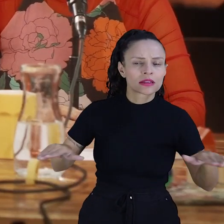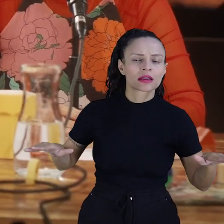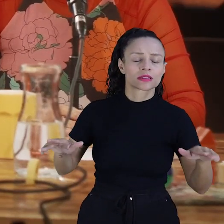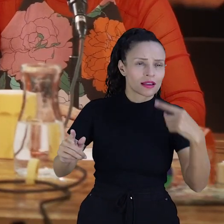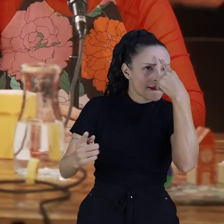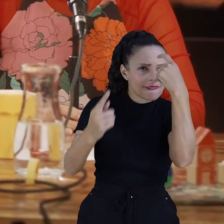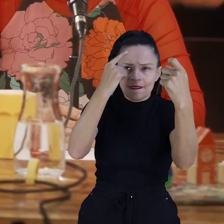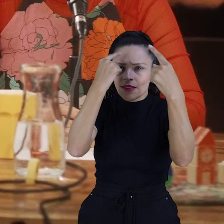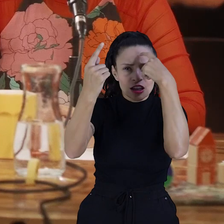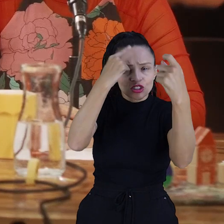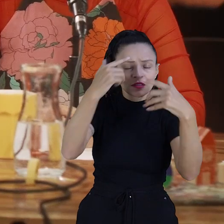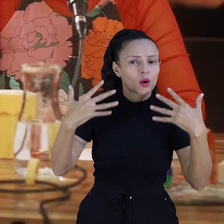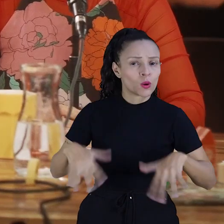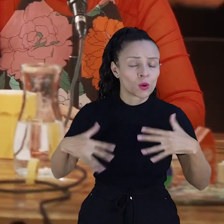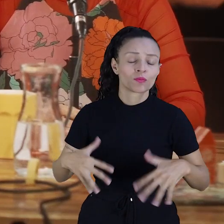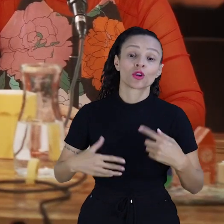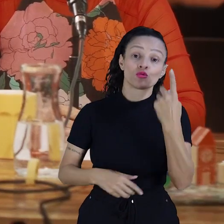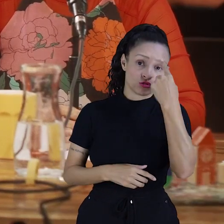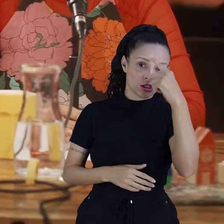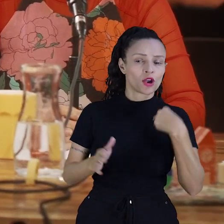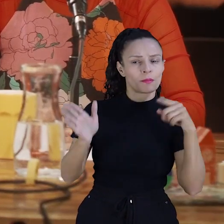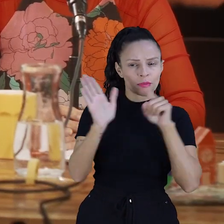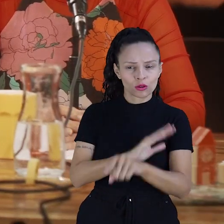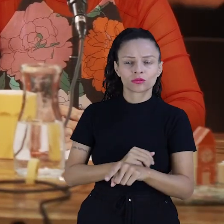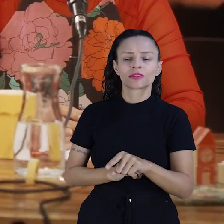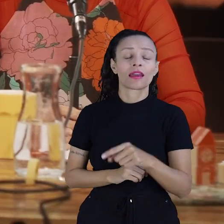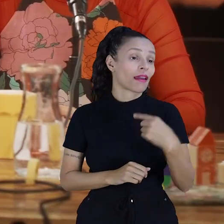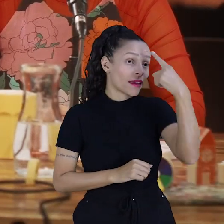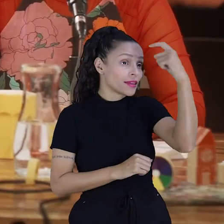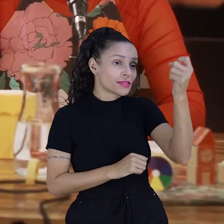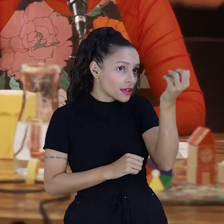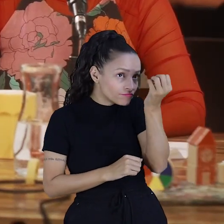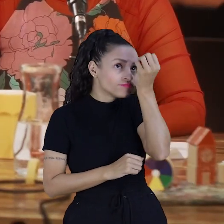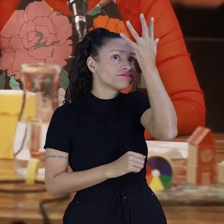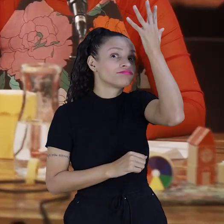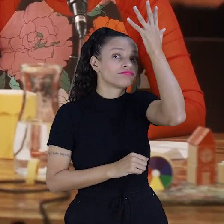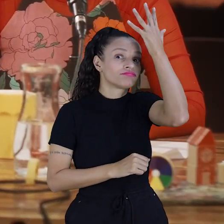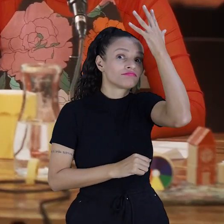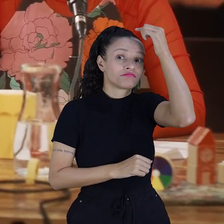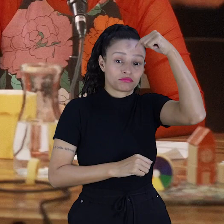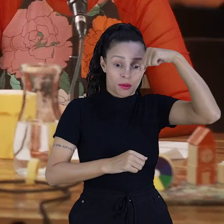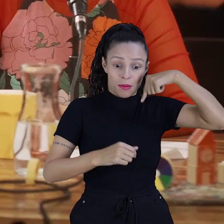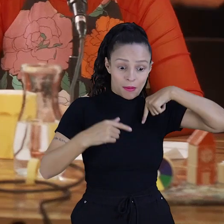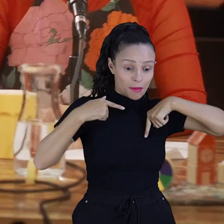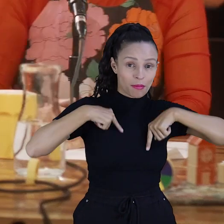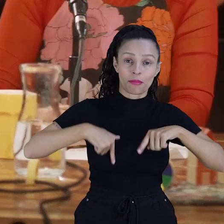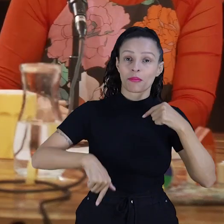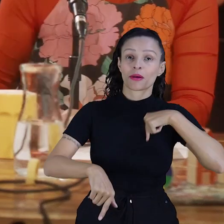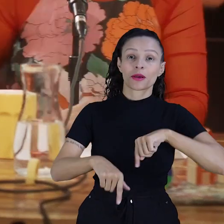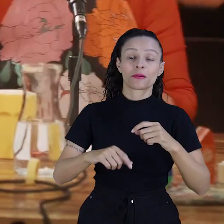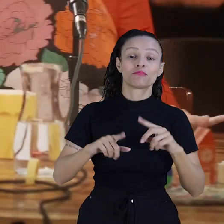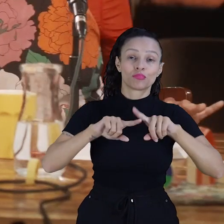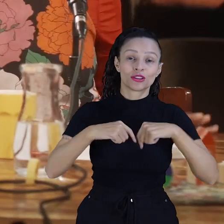criativas. Da onde vem, né? Um dia eu fiz essa pergunta e a criança disse que a ideia nascia na cabeça e corria por aqui, por aqui, por aqui, por aqui.